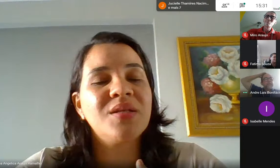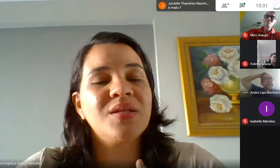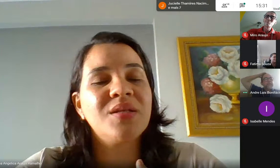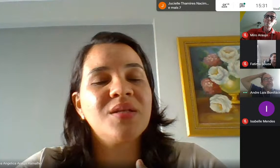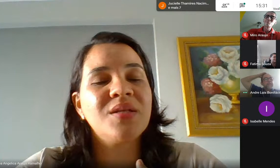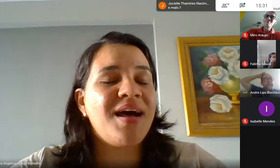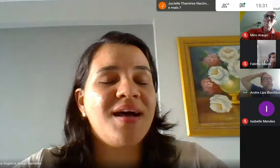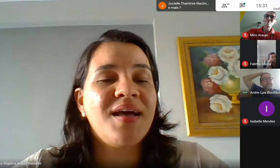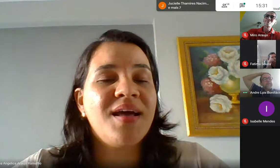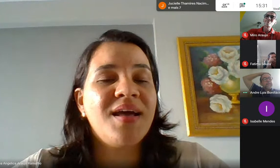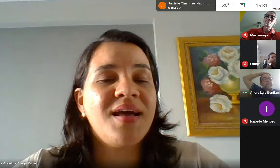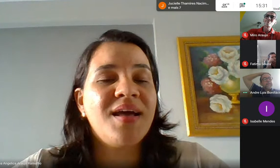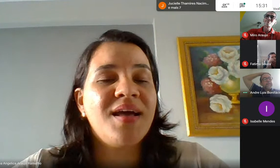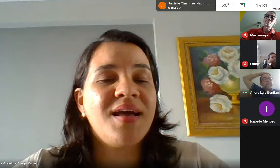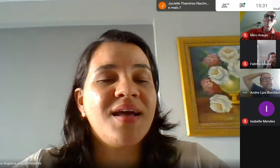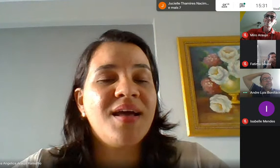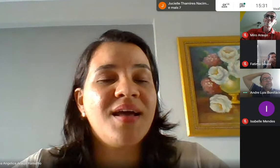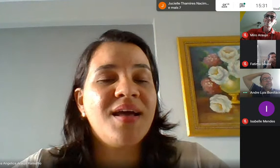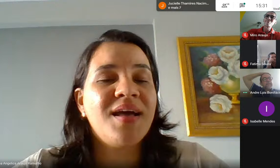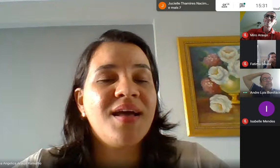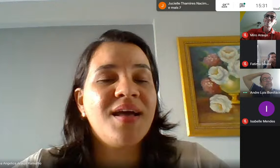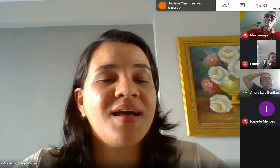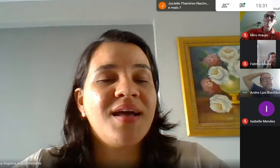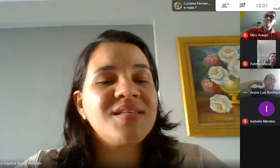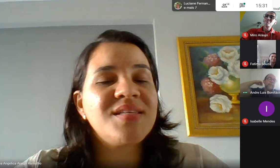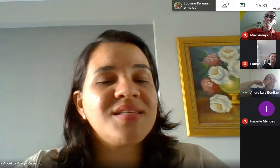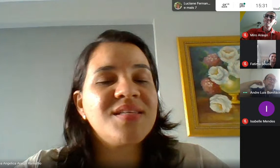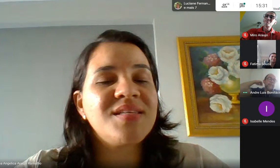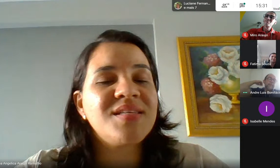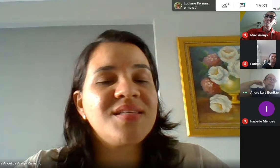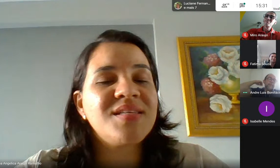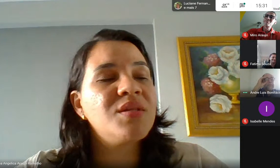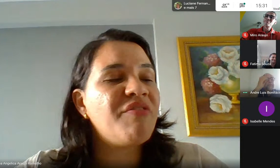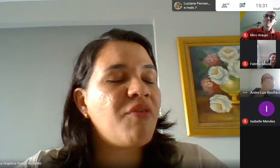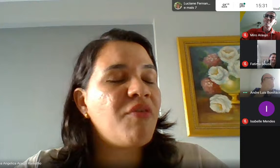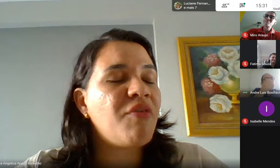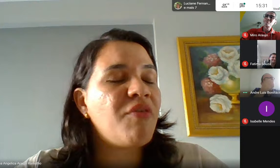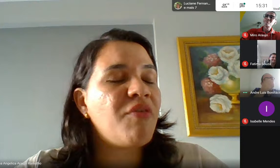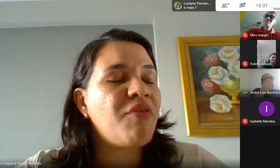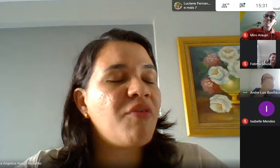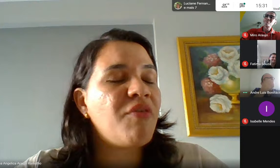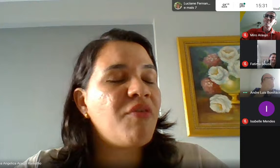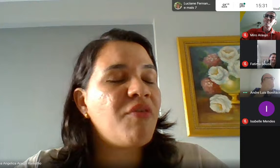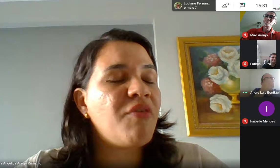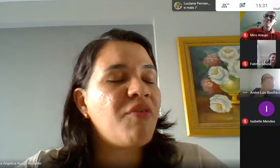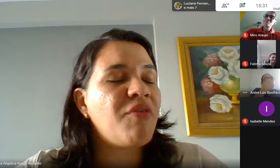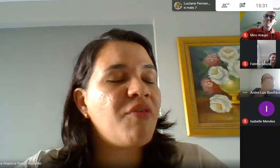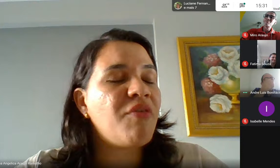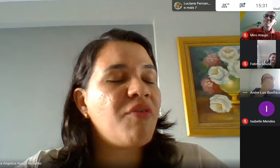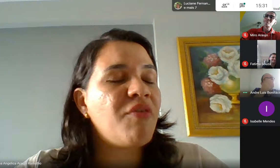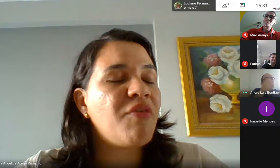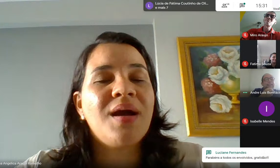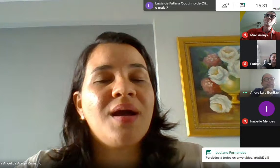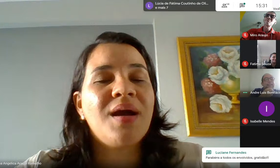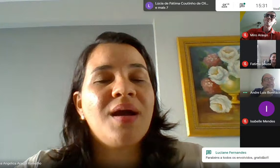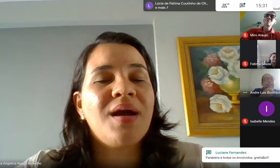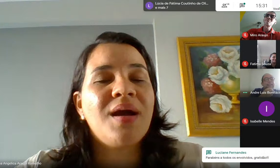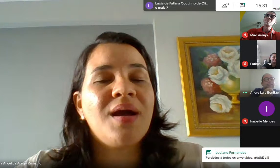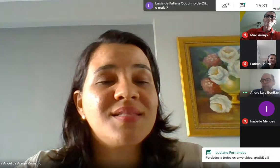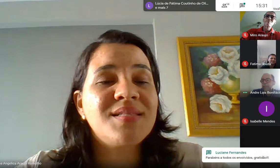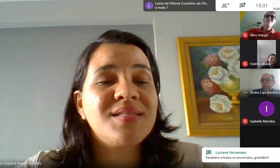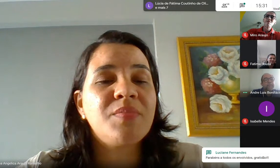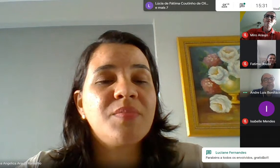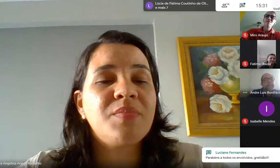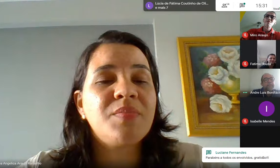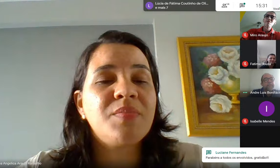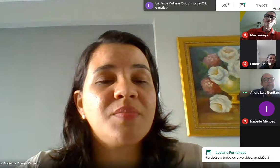não tem como falar em enfrentamento à sífilis se não for de uma forma pedagógica mesmo. Então, agradeço